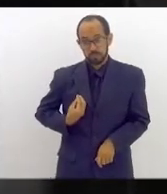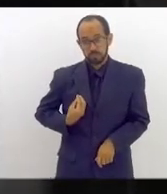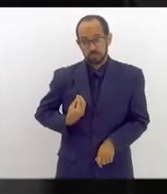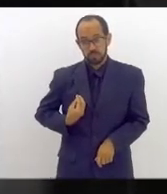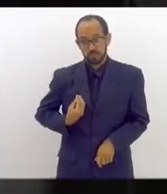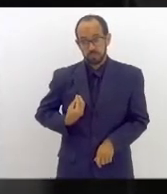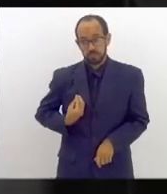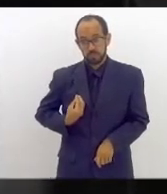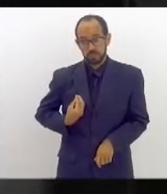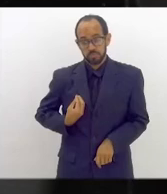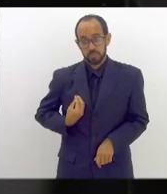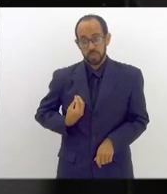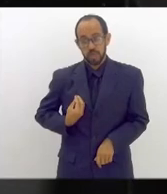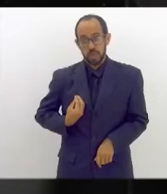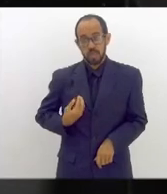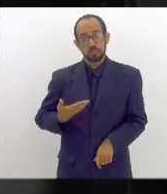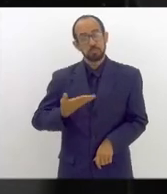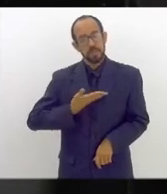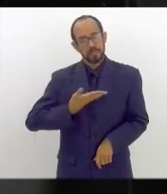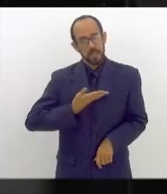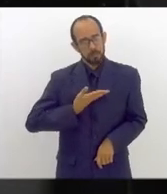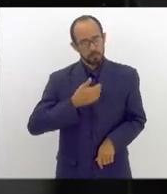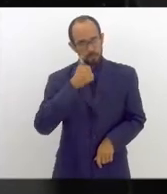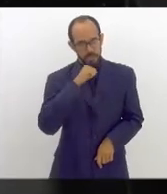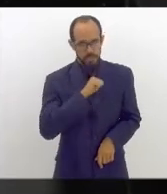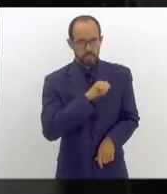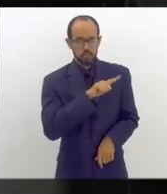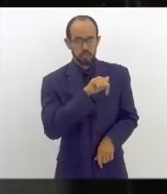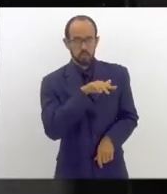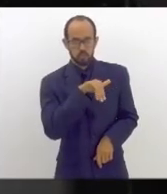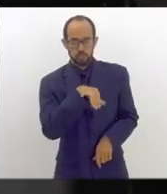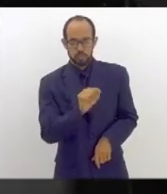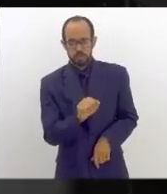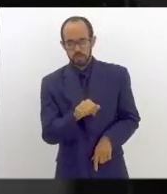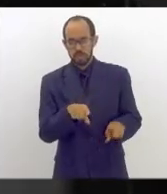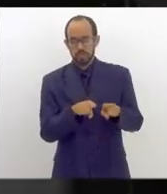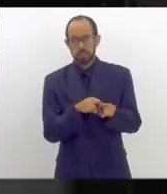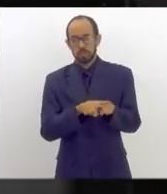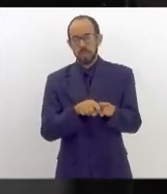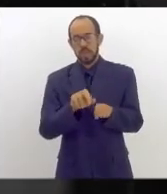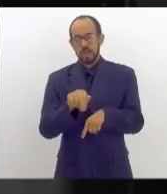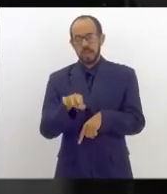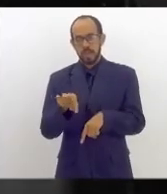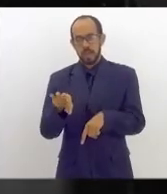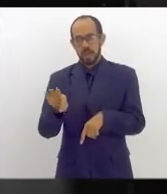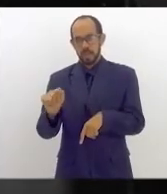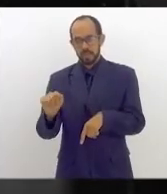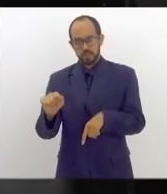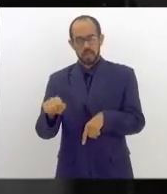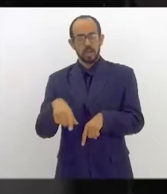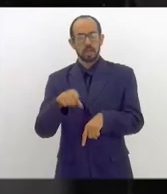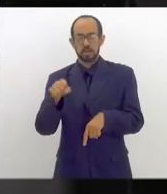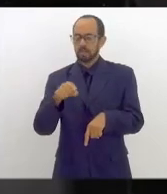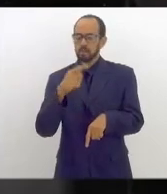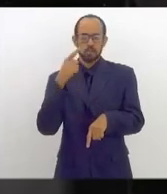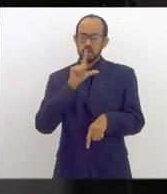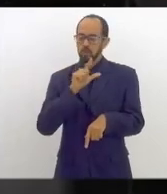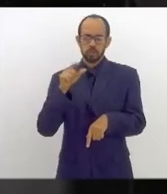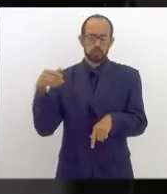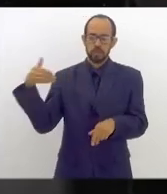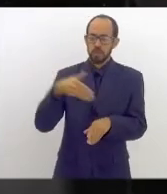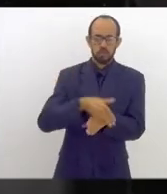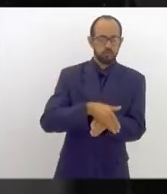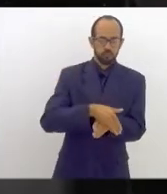as minhas amigas desembargadoras Lúcia Regina Esteves e Renata França pelas razões respostas não